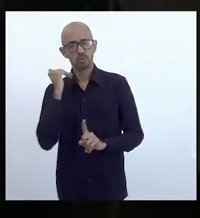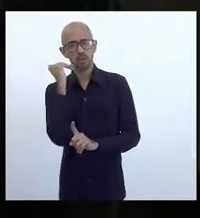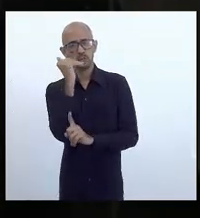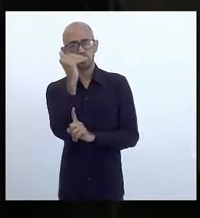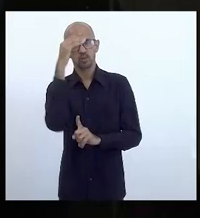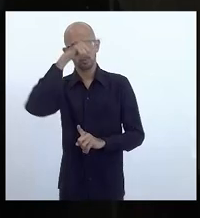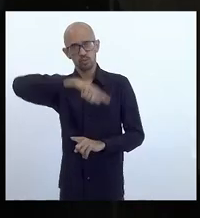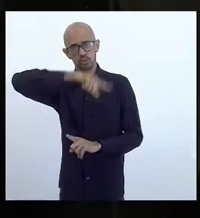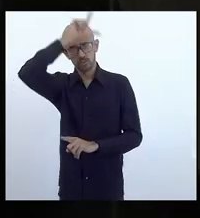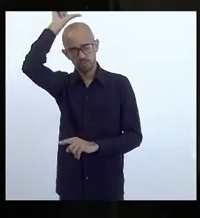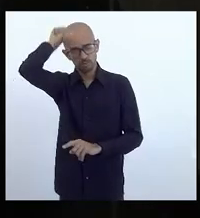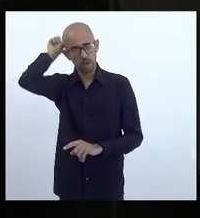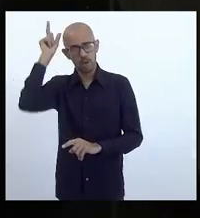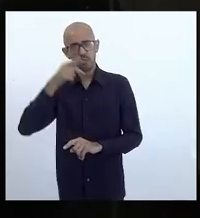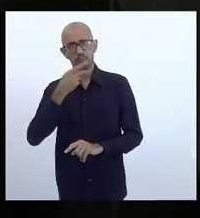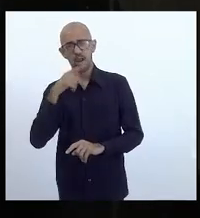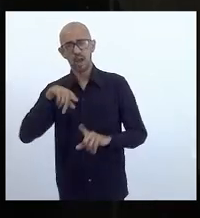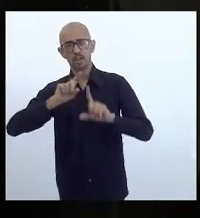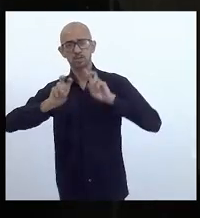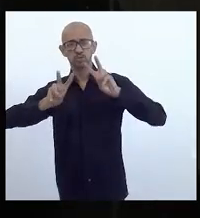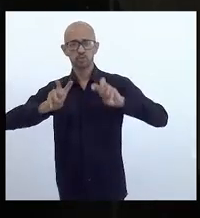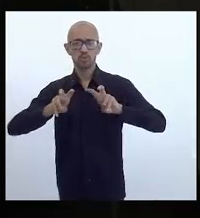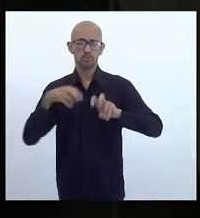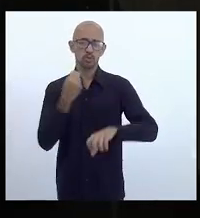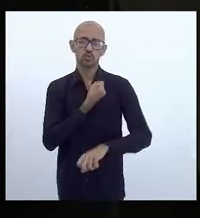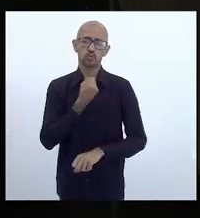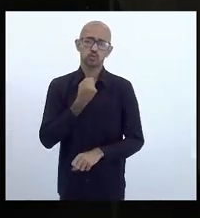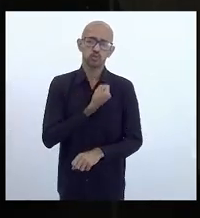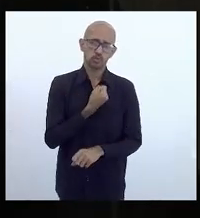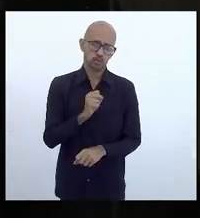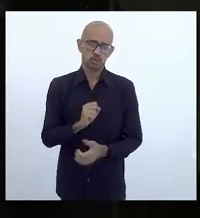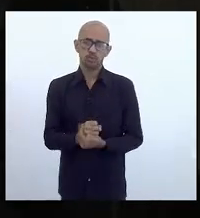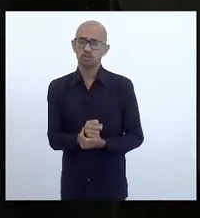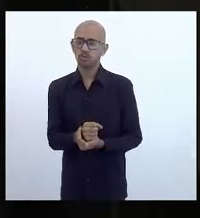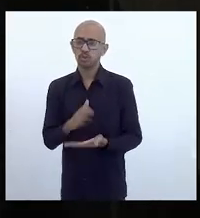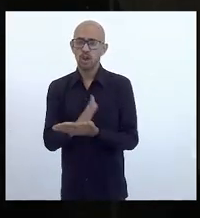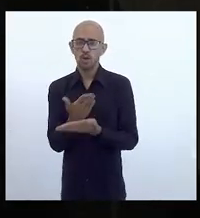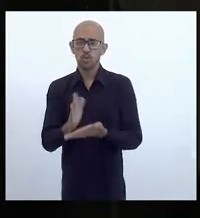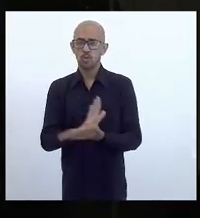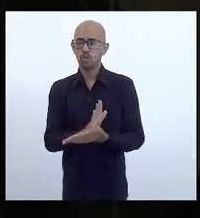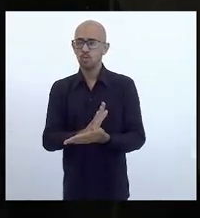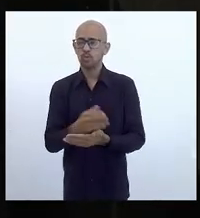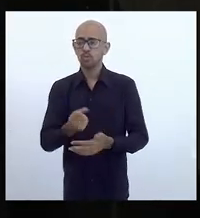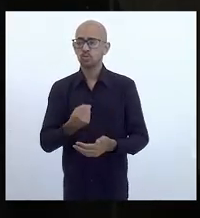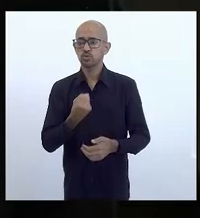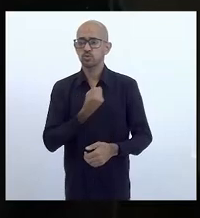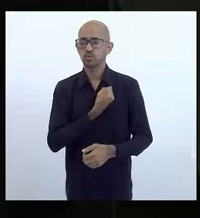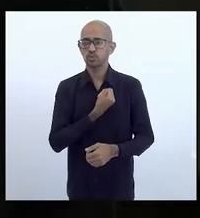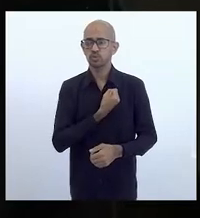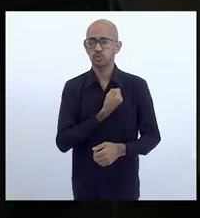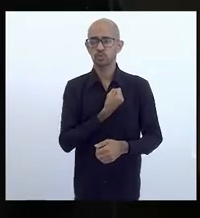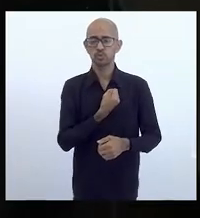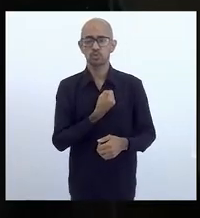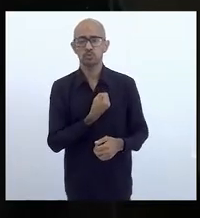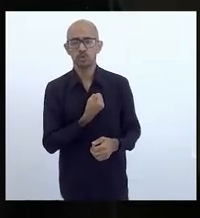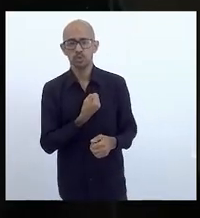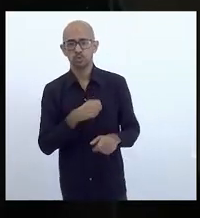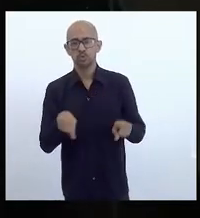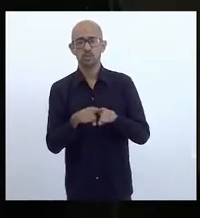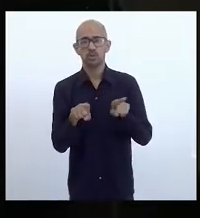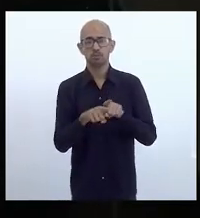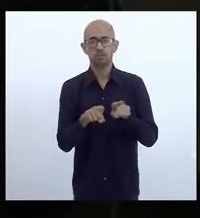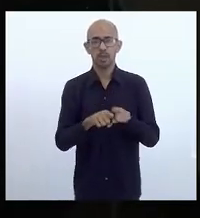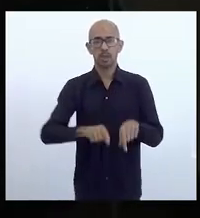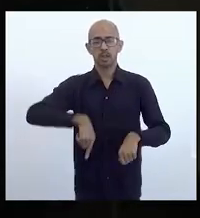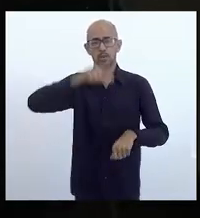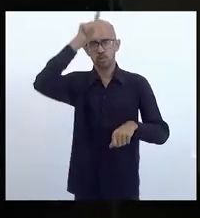a respeito dos dados, dos números. Algumas coisas me chamam a atenção, mas eu quero fazer uma discussão, Luiz Paulo, um